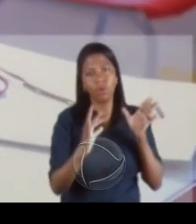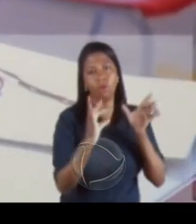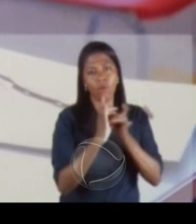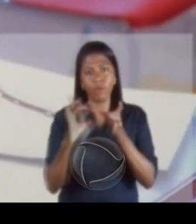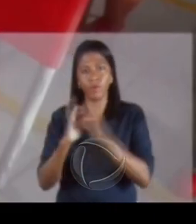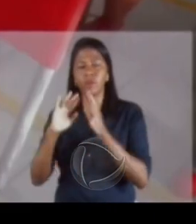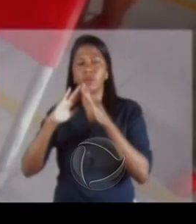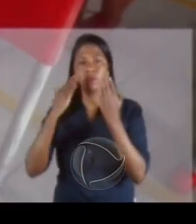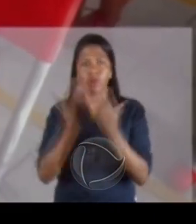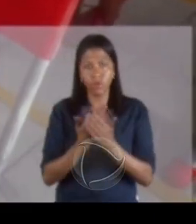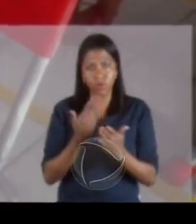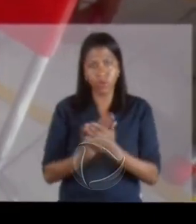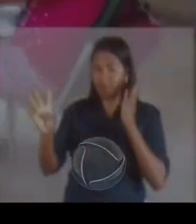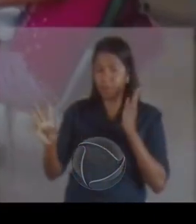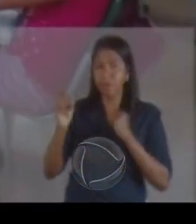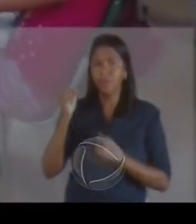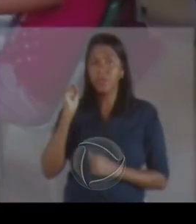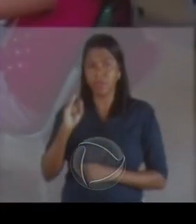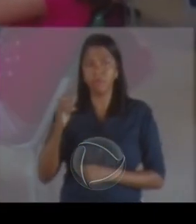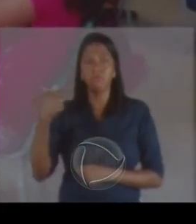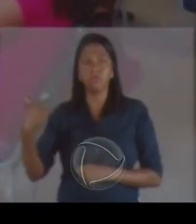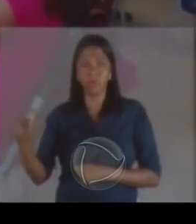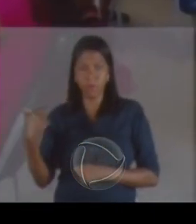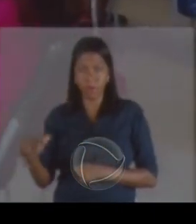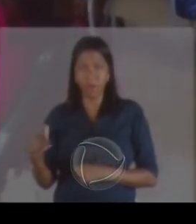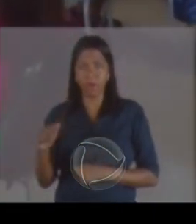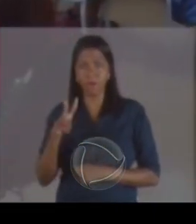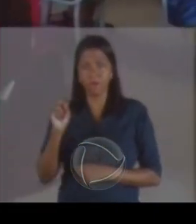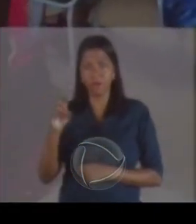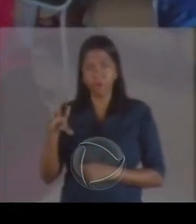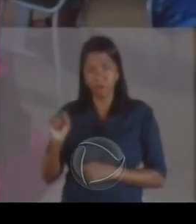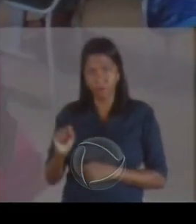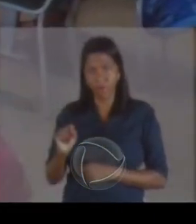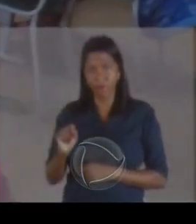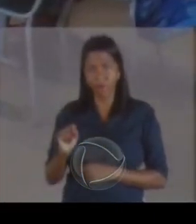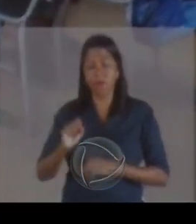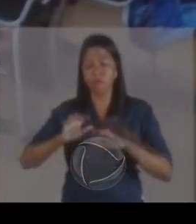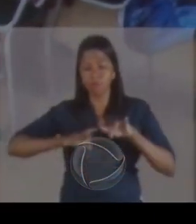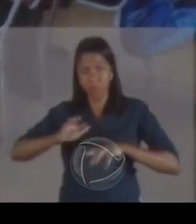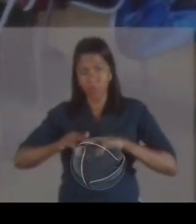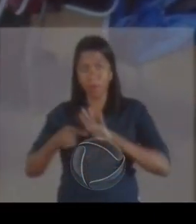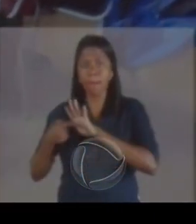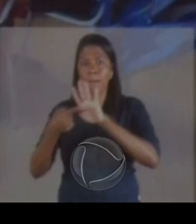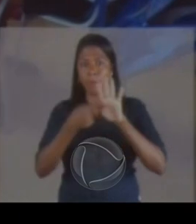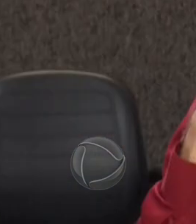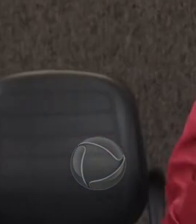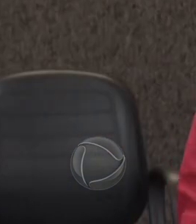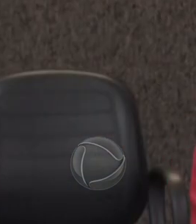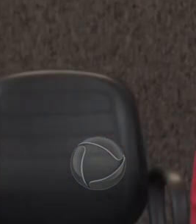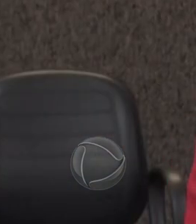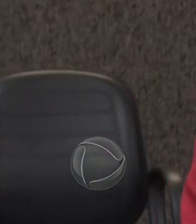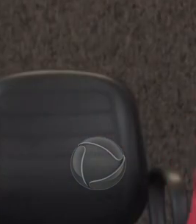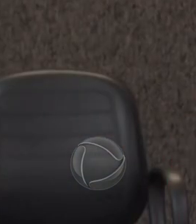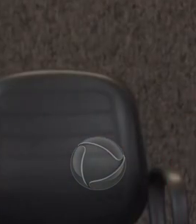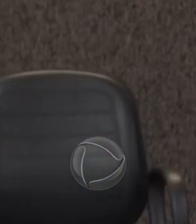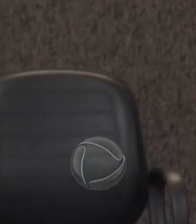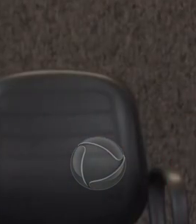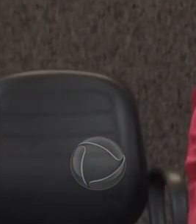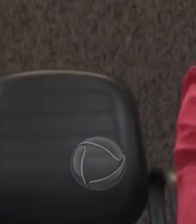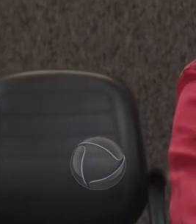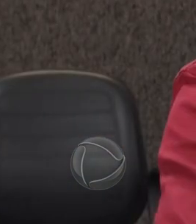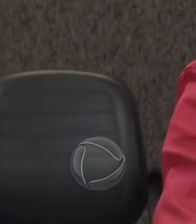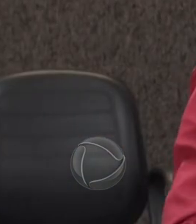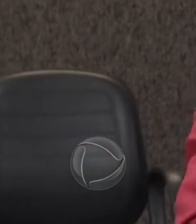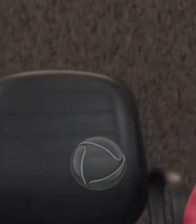as crianças esperando por um cemei e acredita que essa demanda seja reduzida com as novas ofertas as vagas da Educação